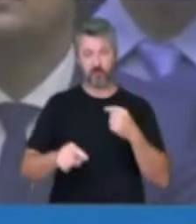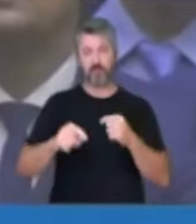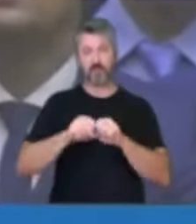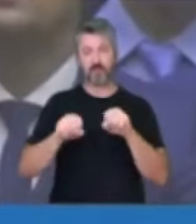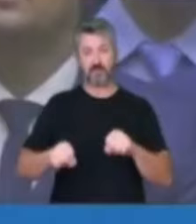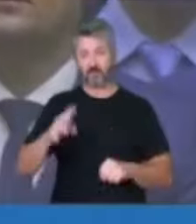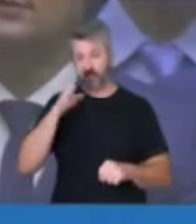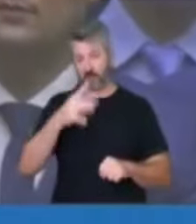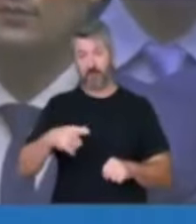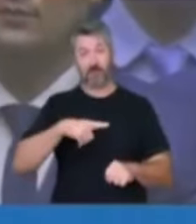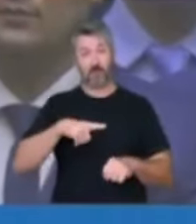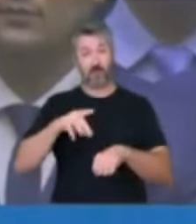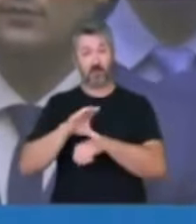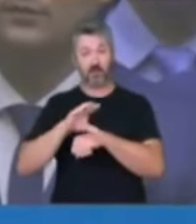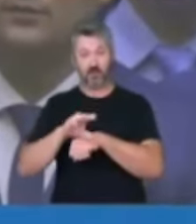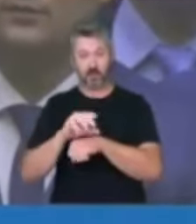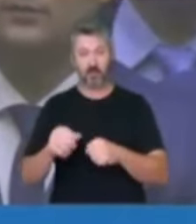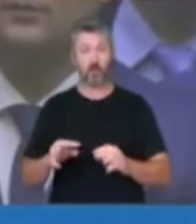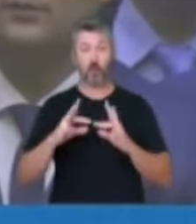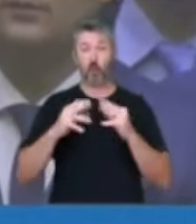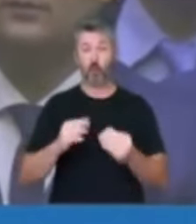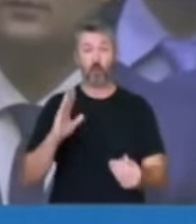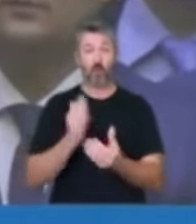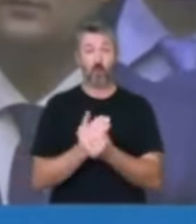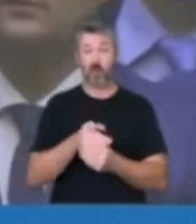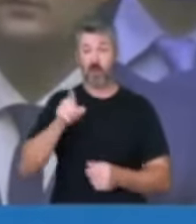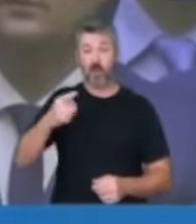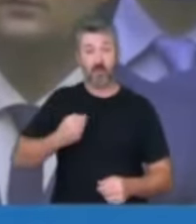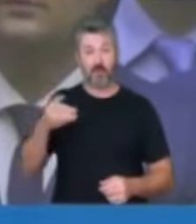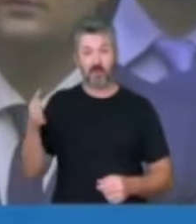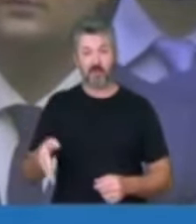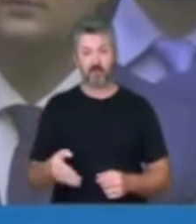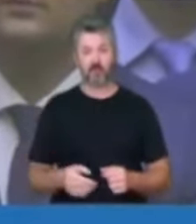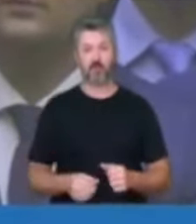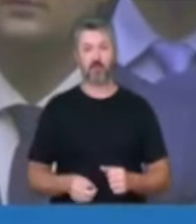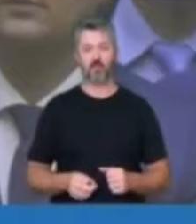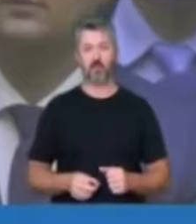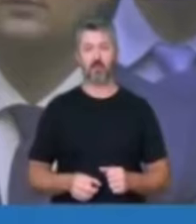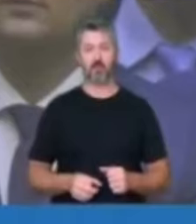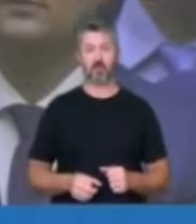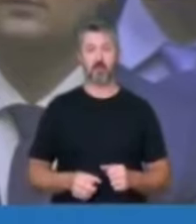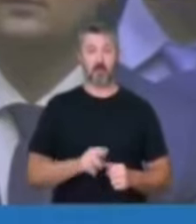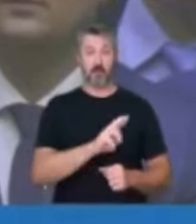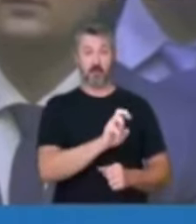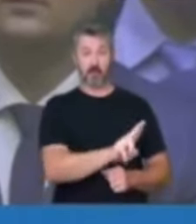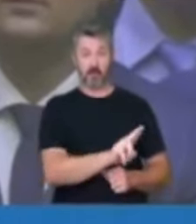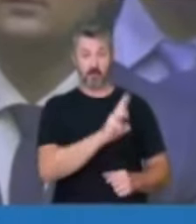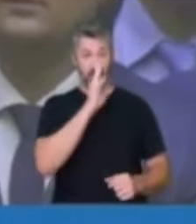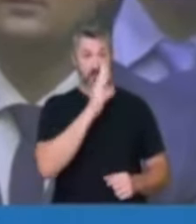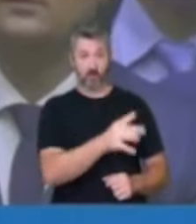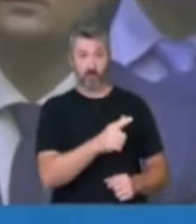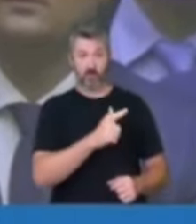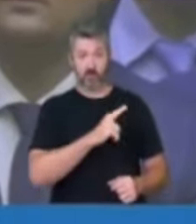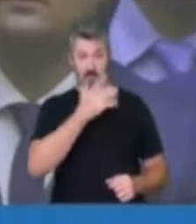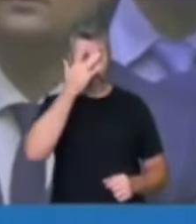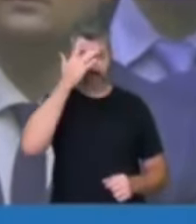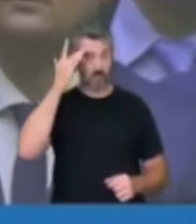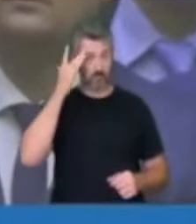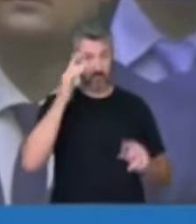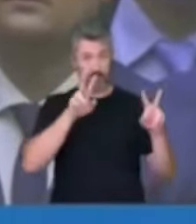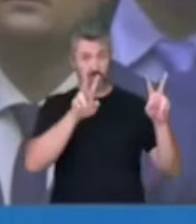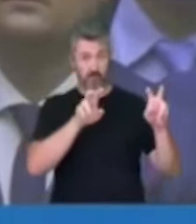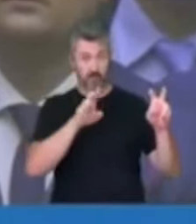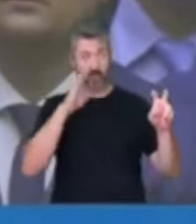previsto na nossa Constituição todos os processos que ele participou onde foram Réus e acusados pessoas tidas